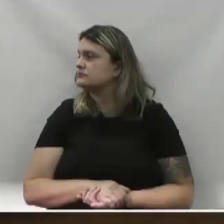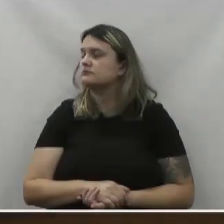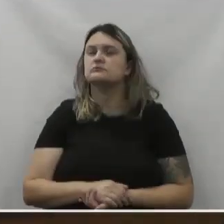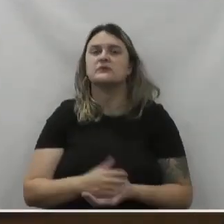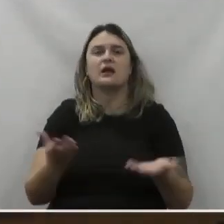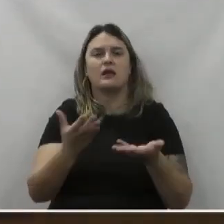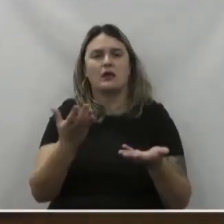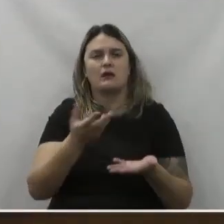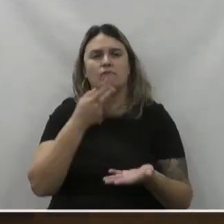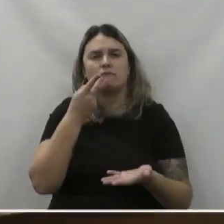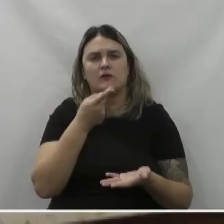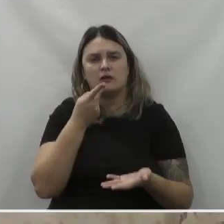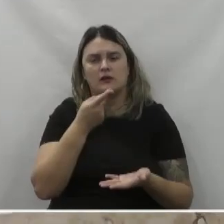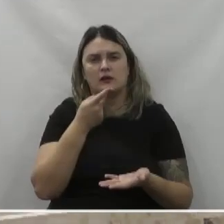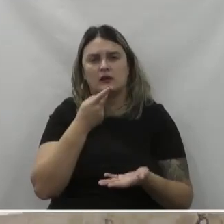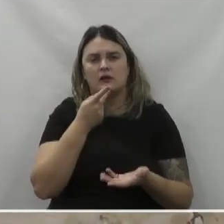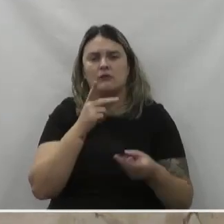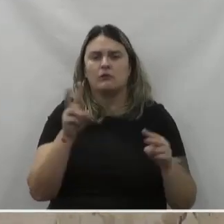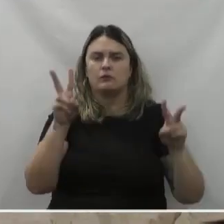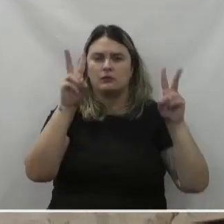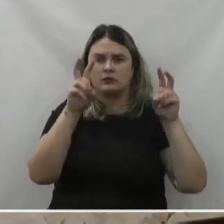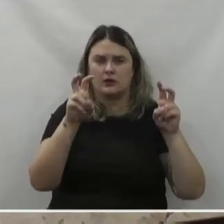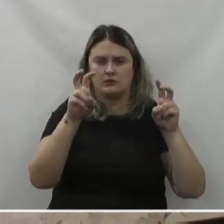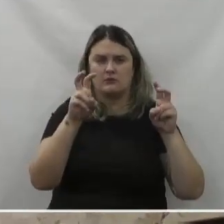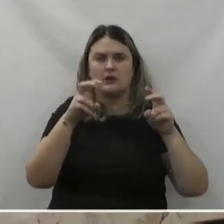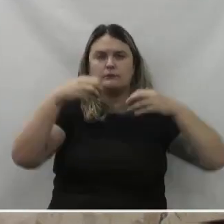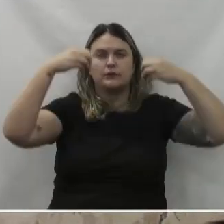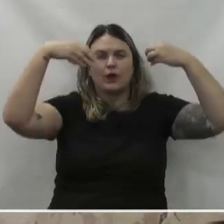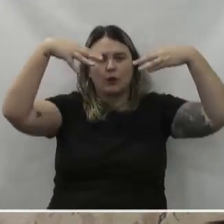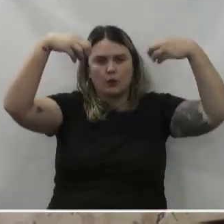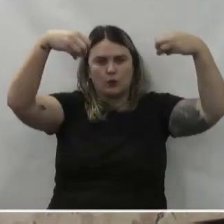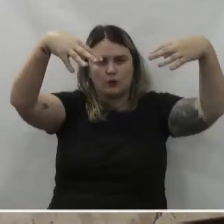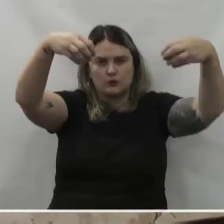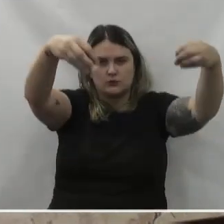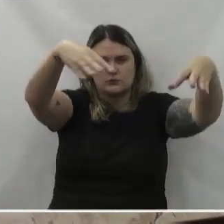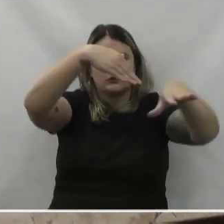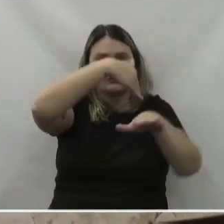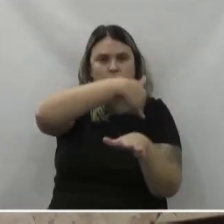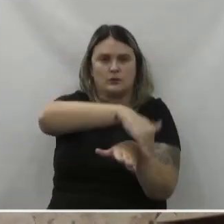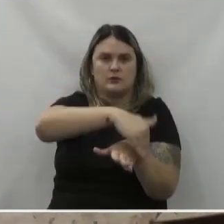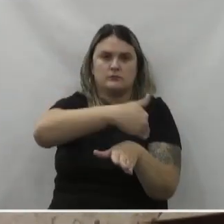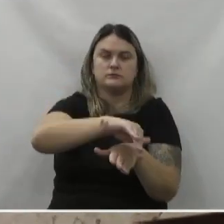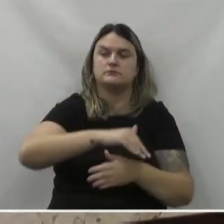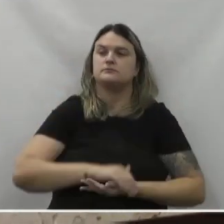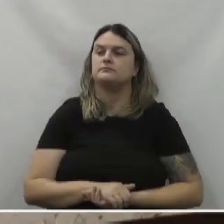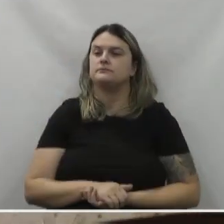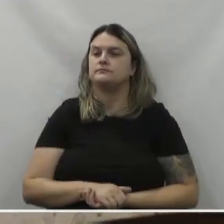Quero voltar ao assunto da iluminação pública.